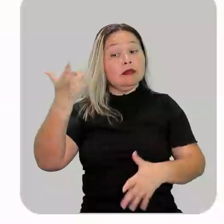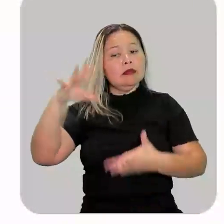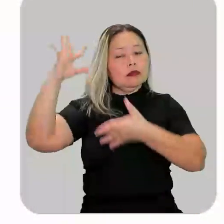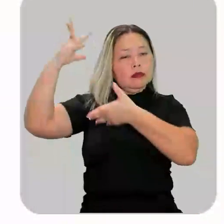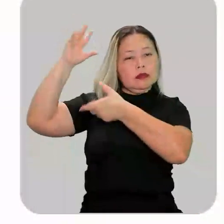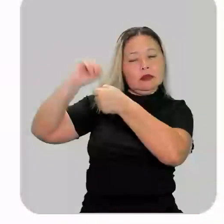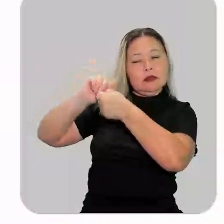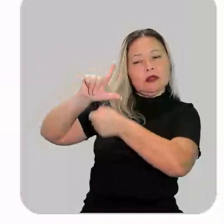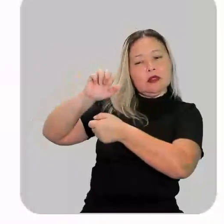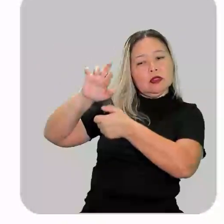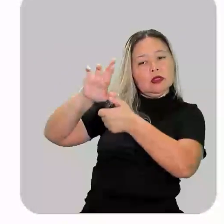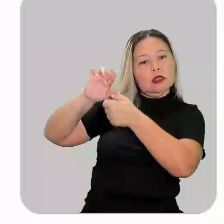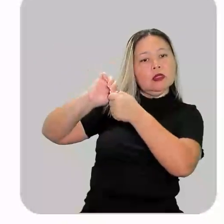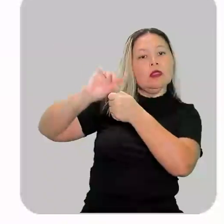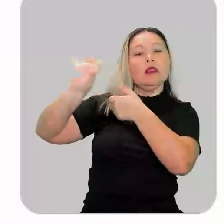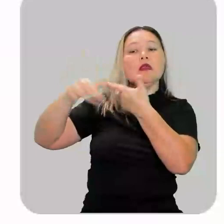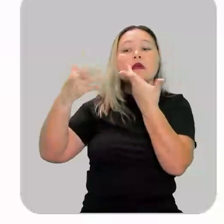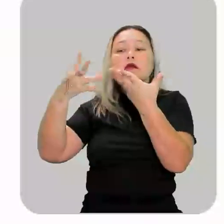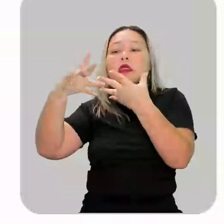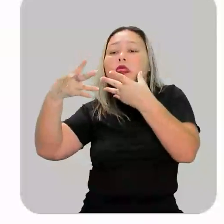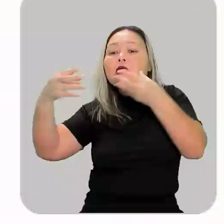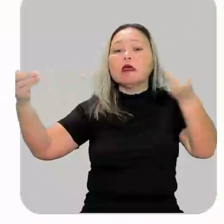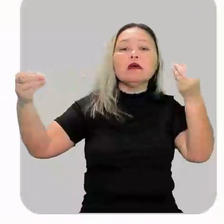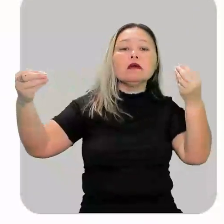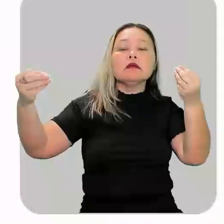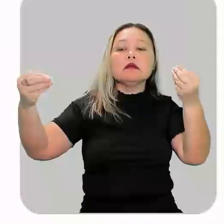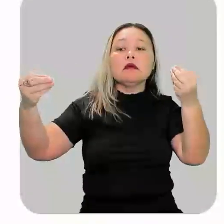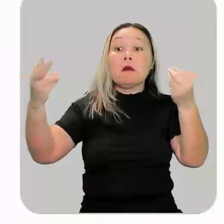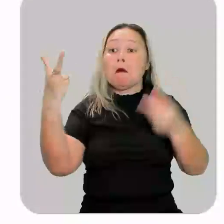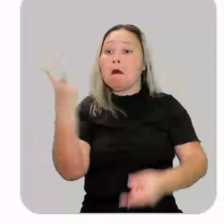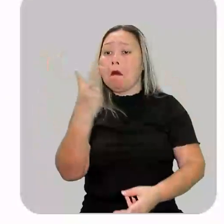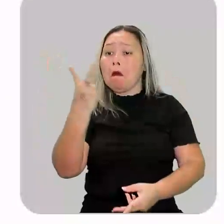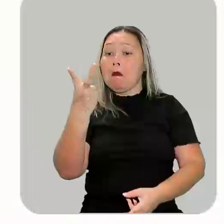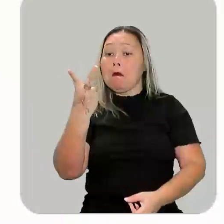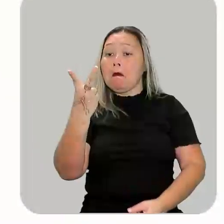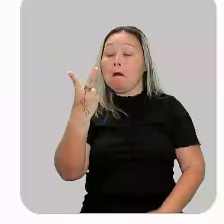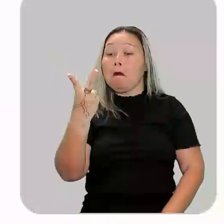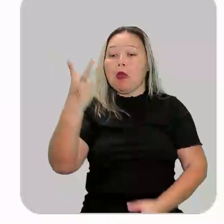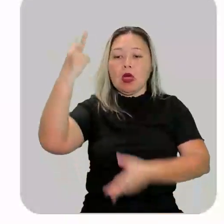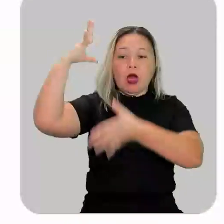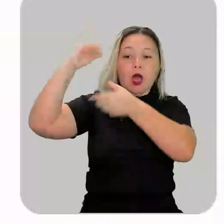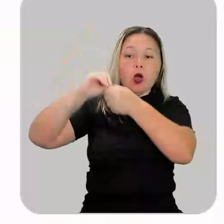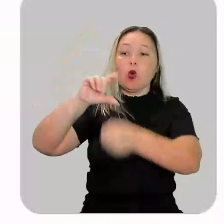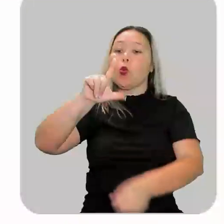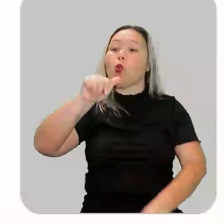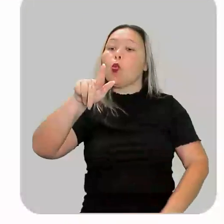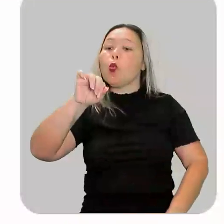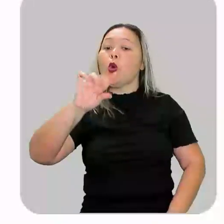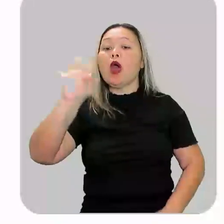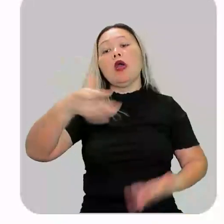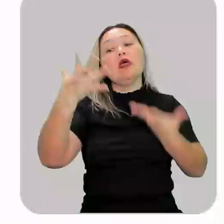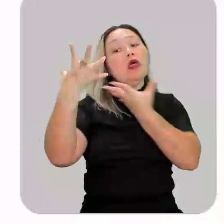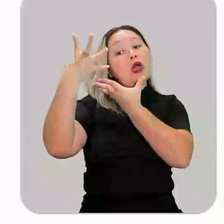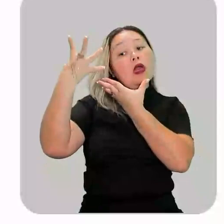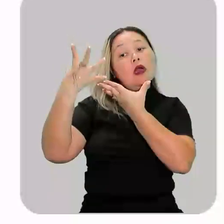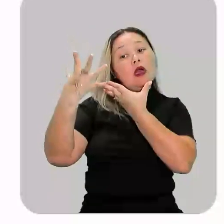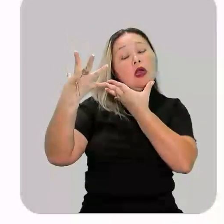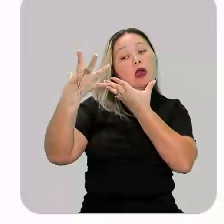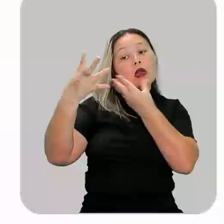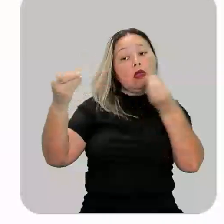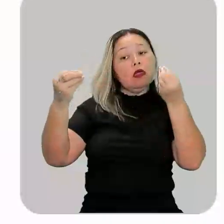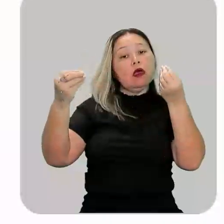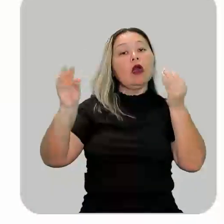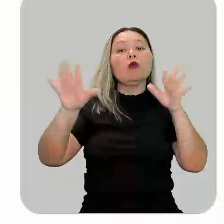ciência do raciocínio lógico e abstrato. Então, aí duas palavrinhas, olha só. Raciocínio lógico e abstrato,